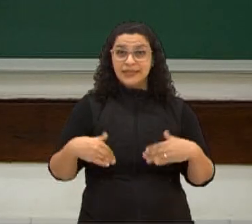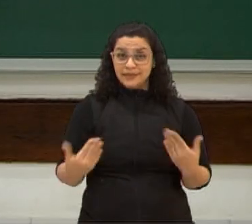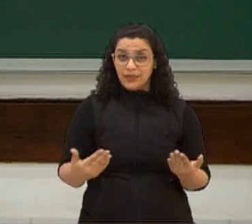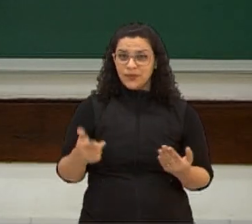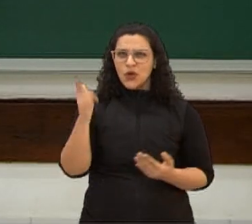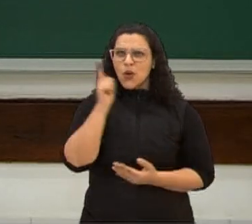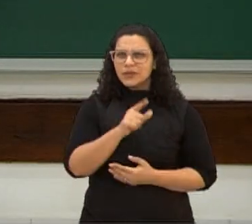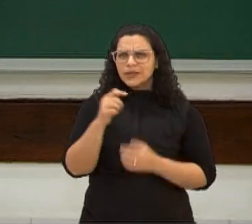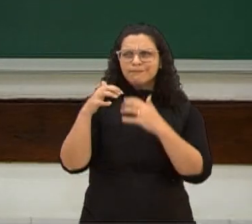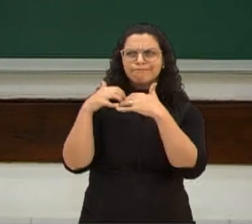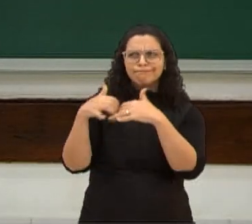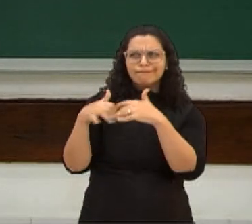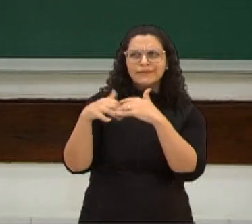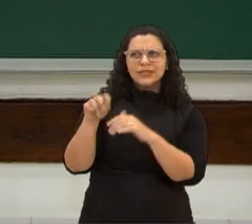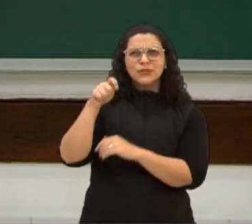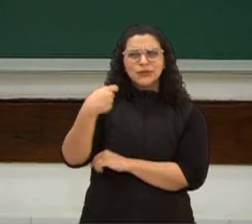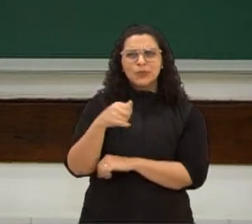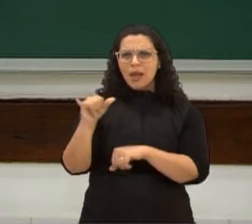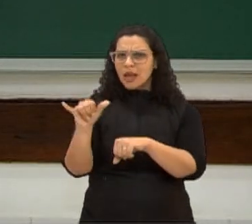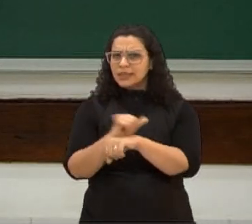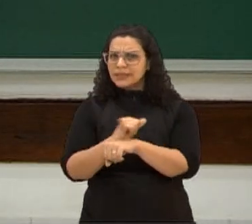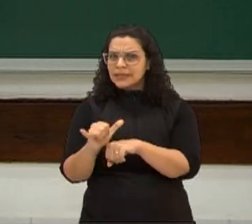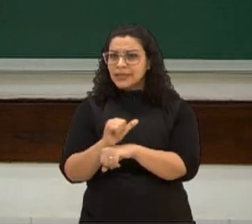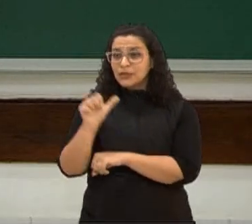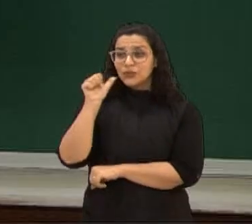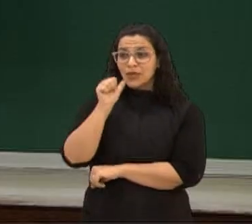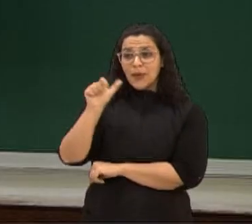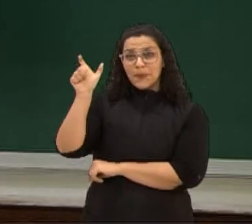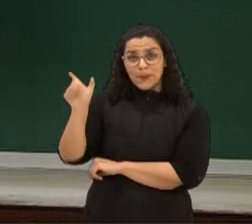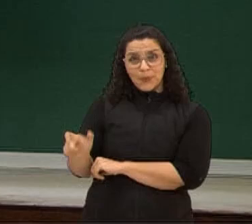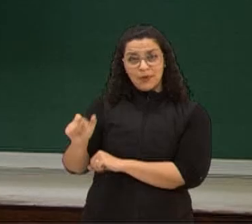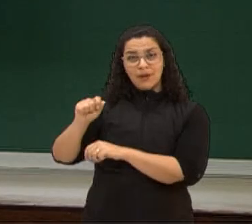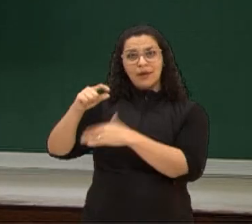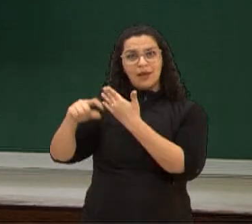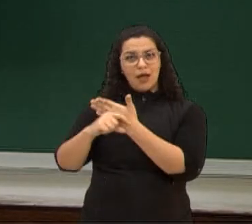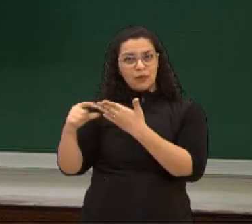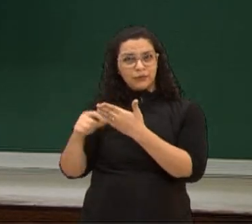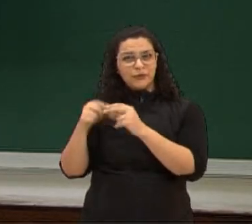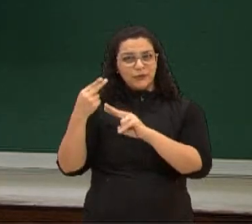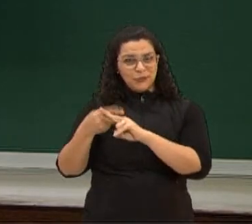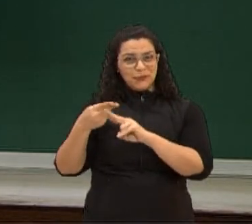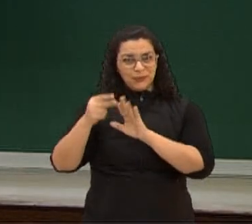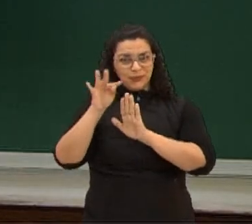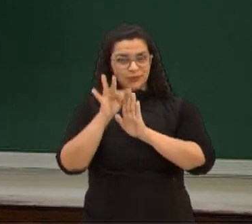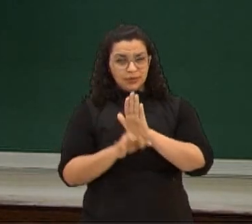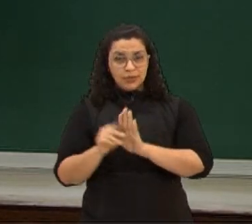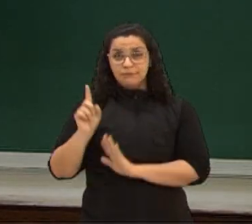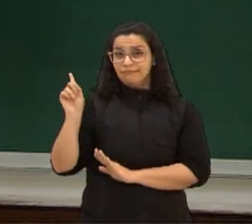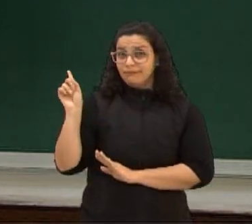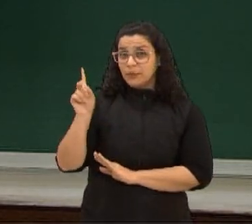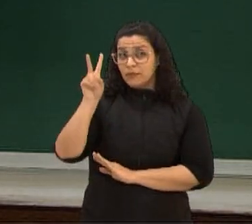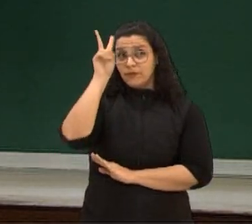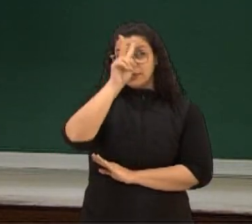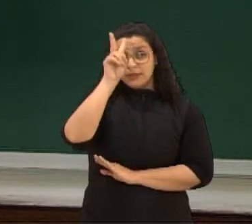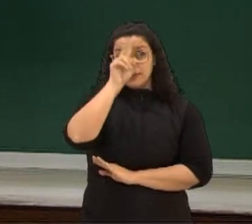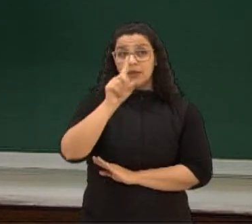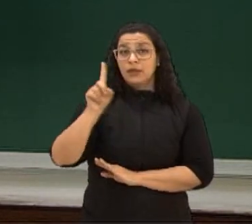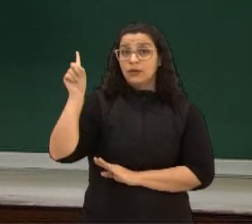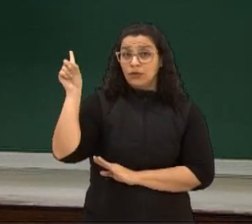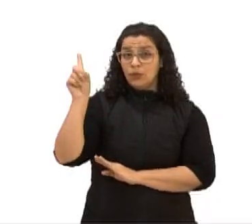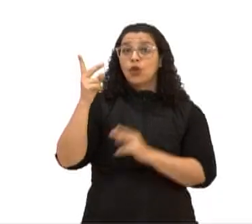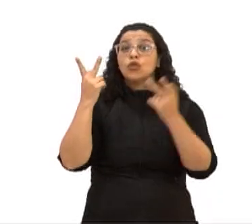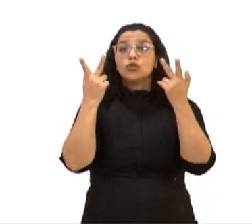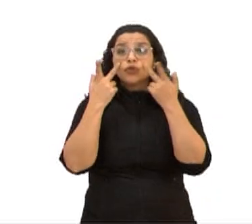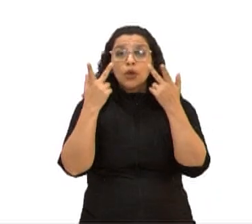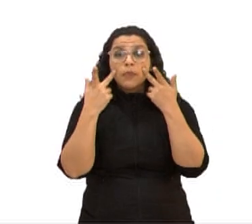Então, conseguiram pensar aí na estratégia de argumentação que ela utilizou? Só para vocês lembrarem, olha só. É